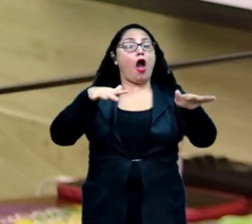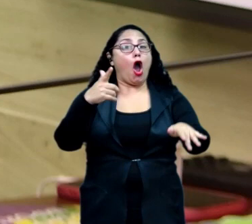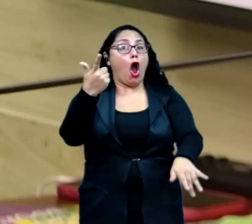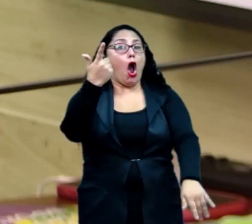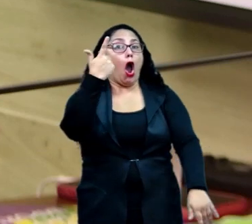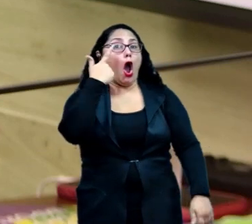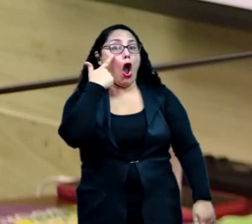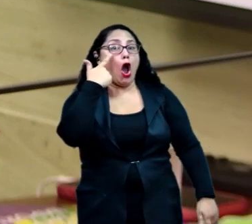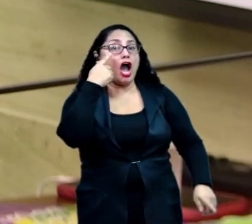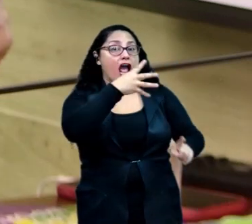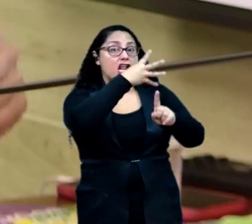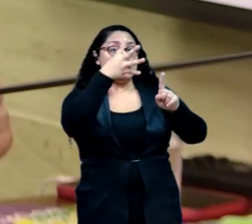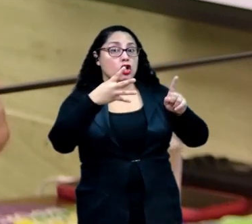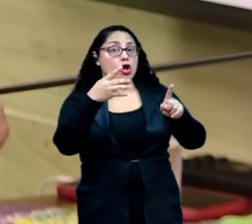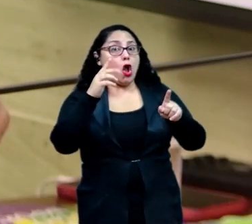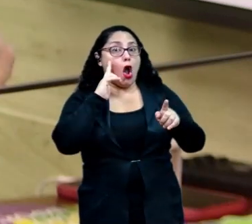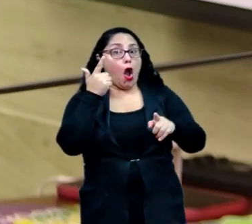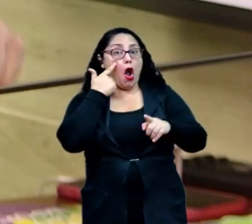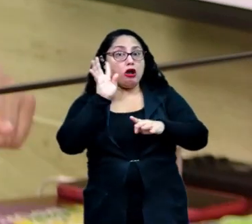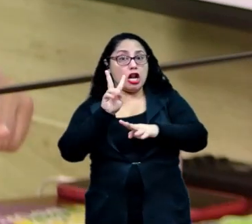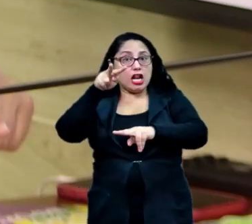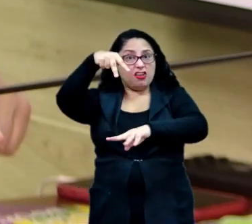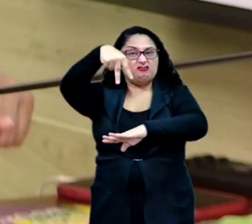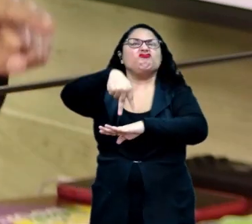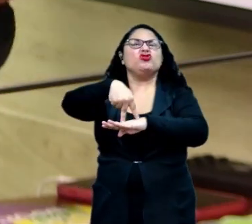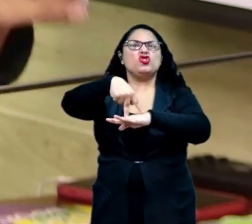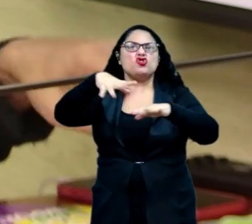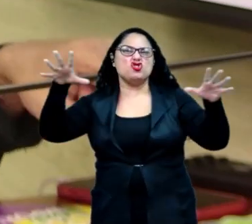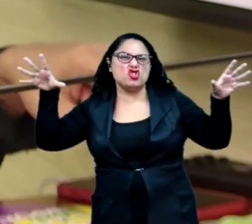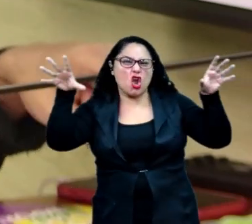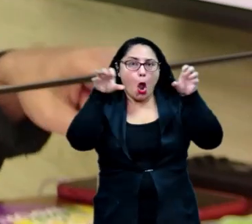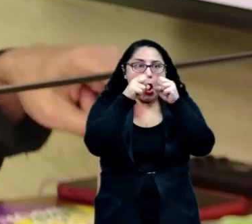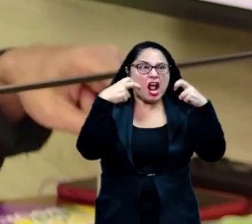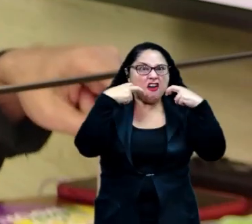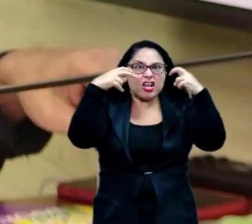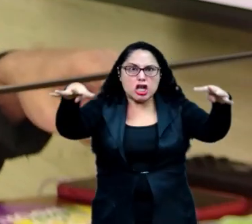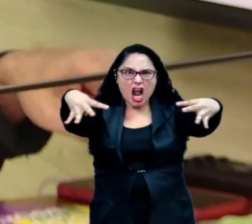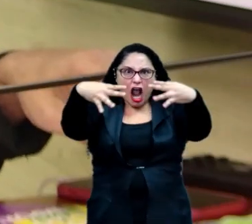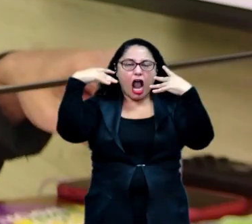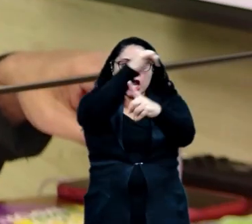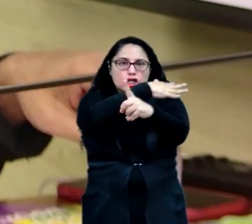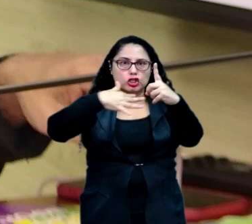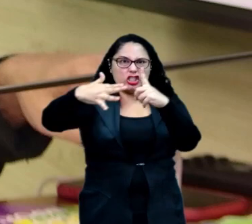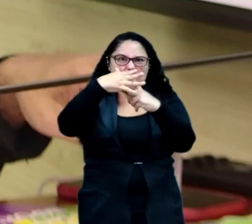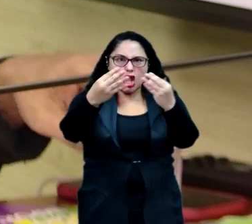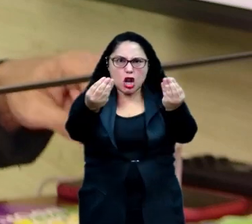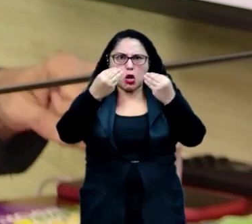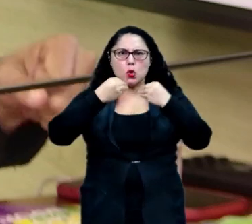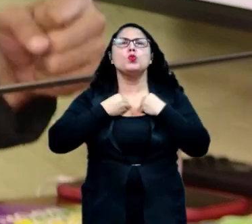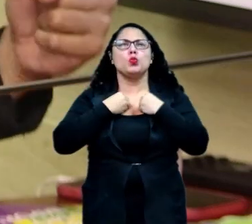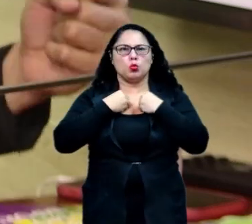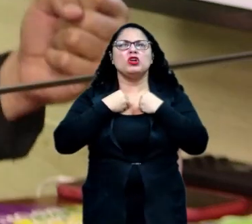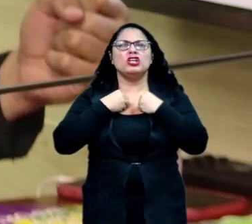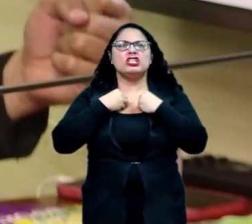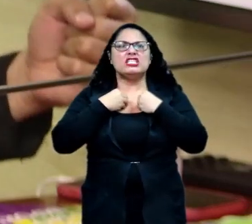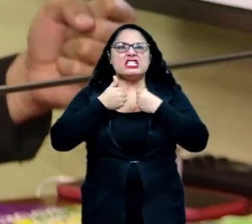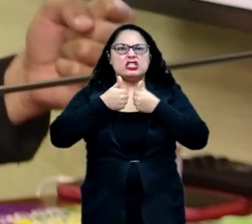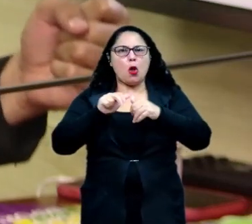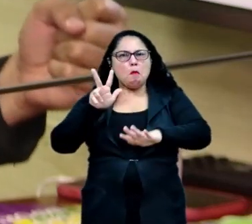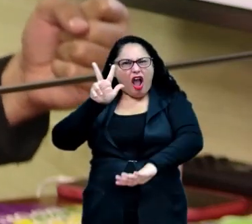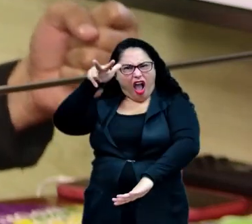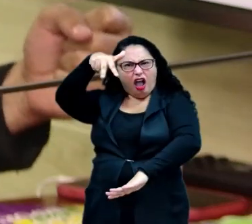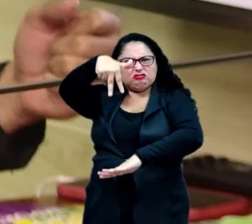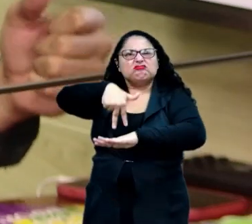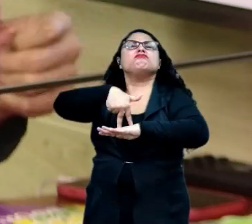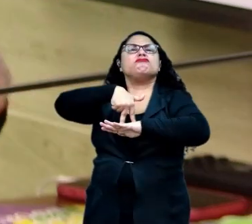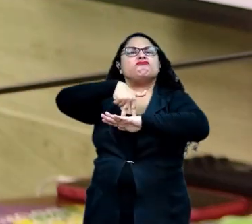olha, nós nos levantamos dos escombros da vergonha que a sociedade tentou impor para a gente, estamos altivos